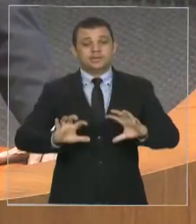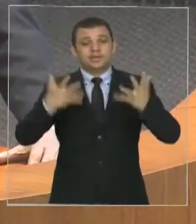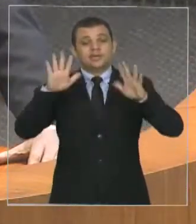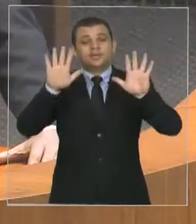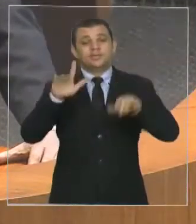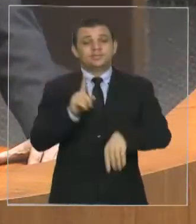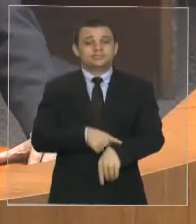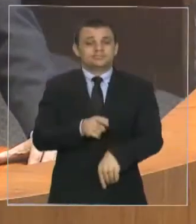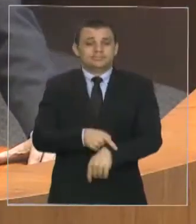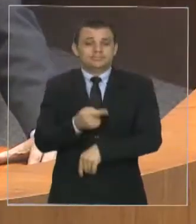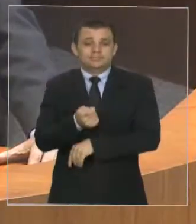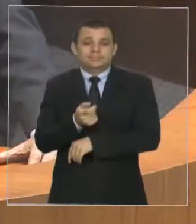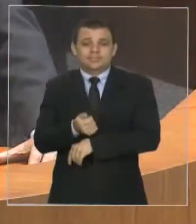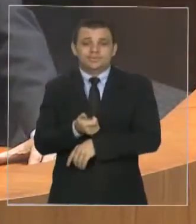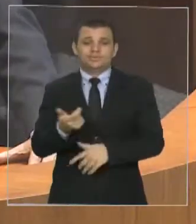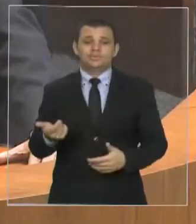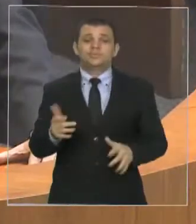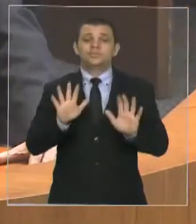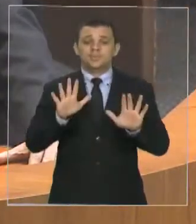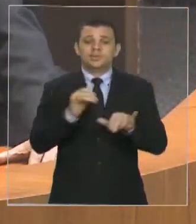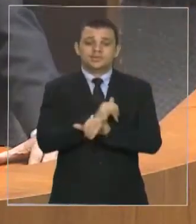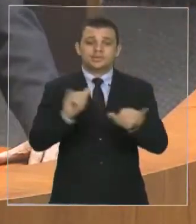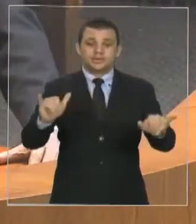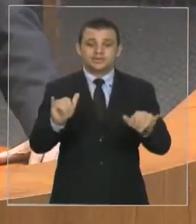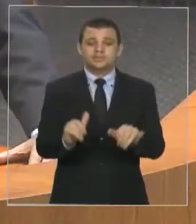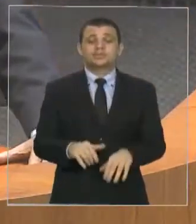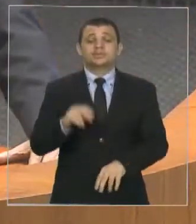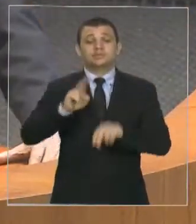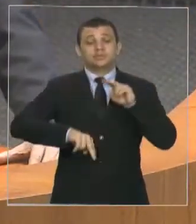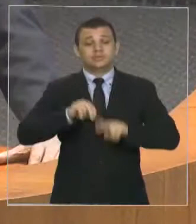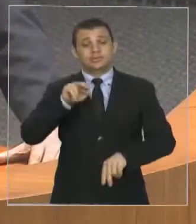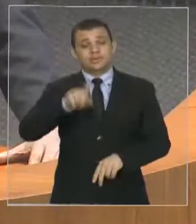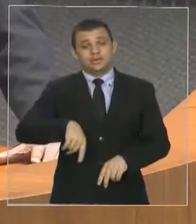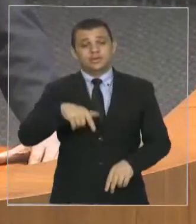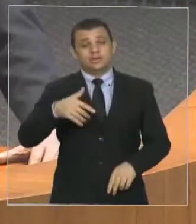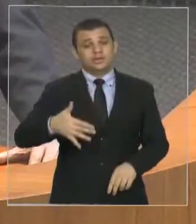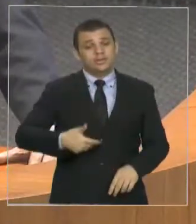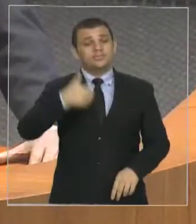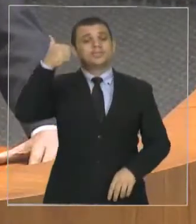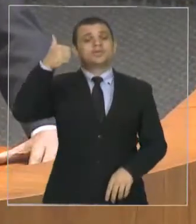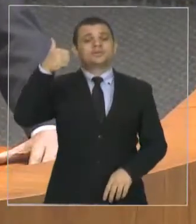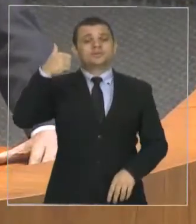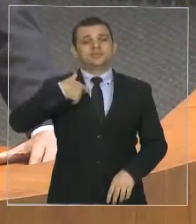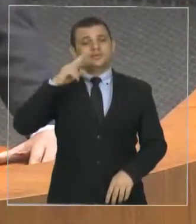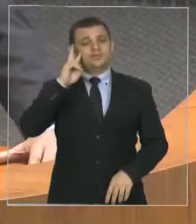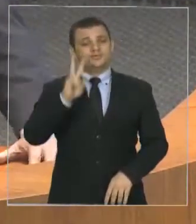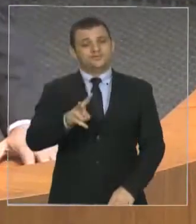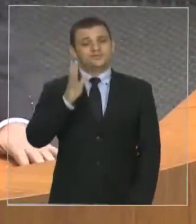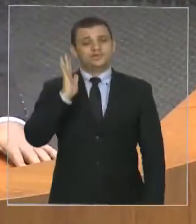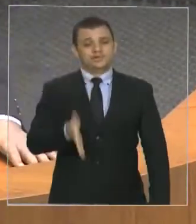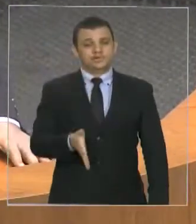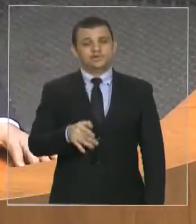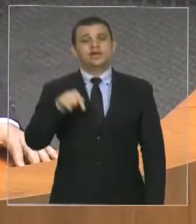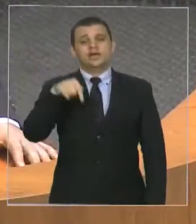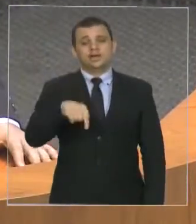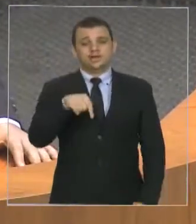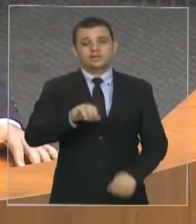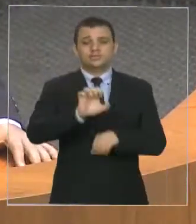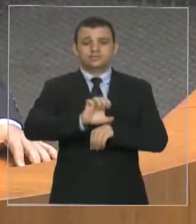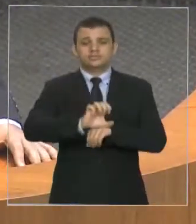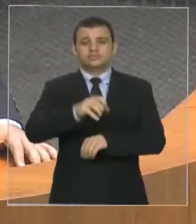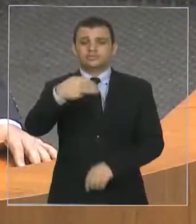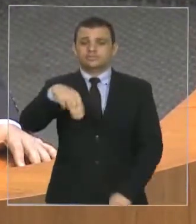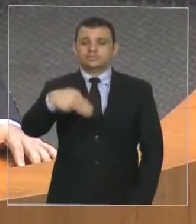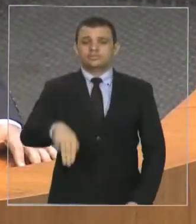correr e concluir, mas dizer que o São João foi o melhor que eu já vi acontecer aqui no